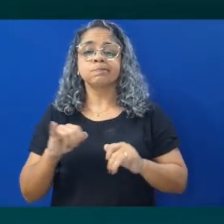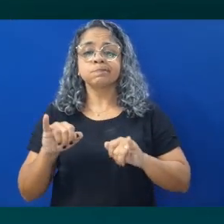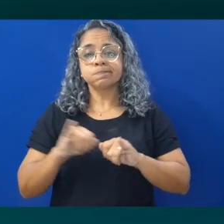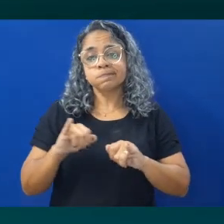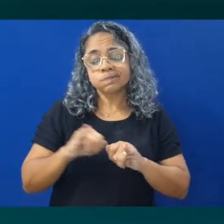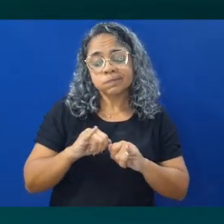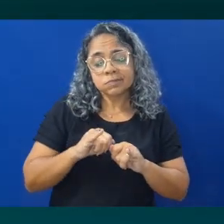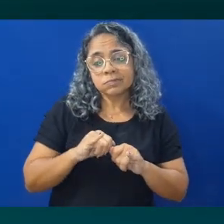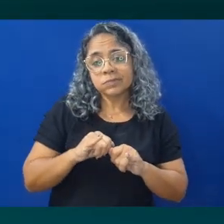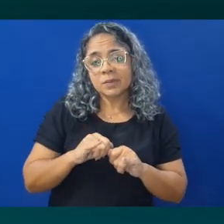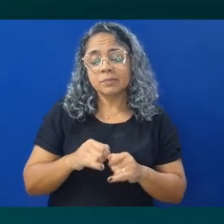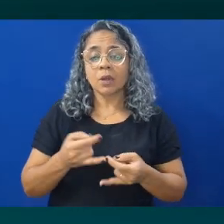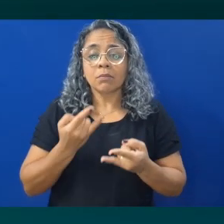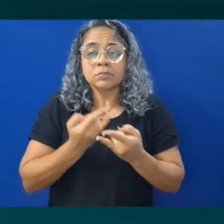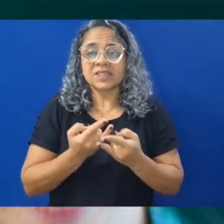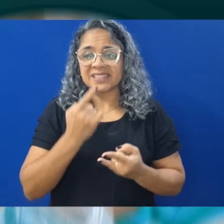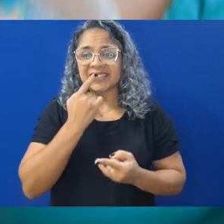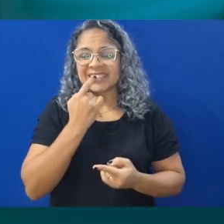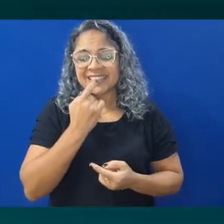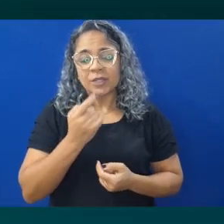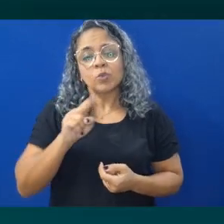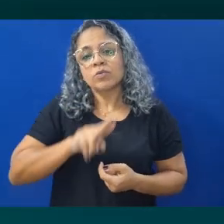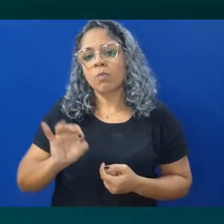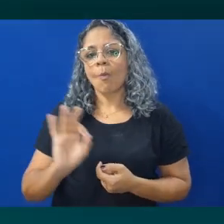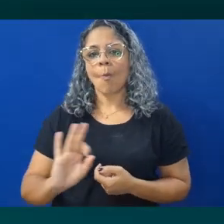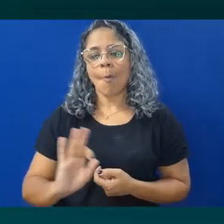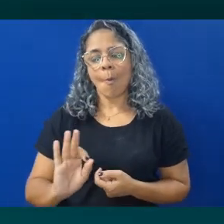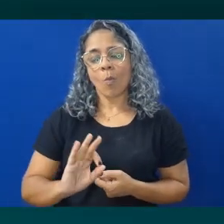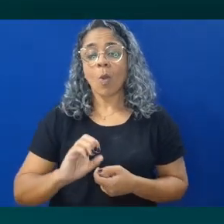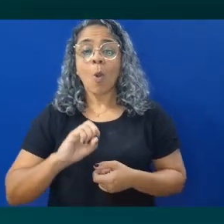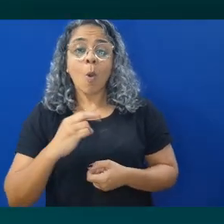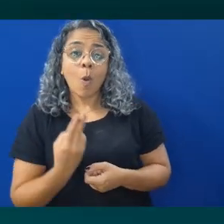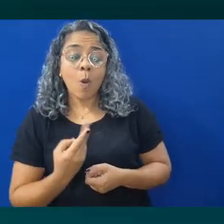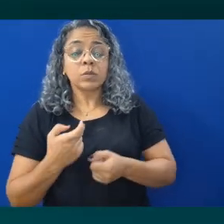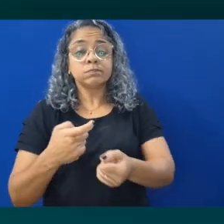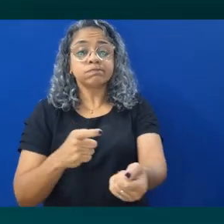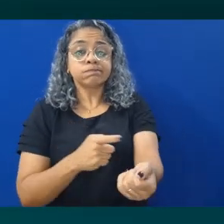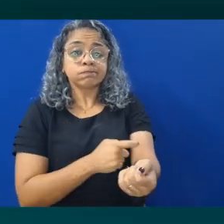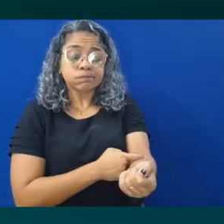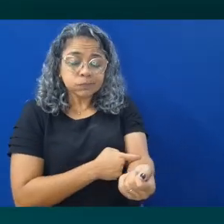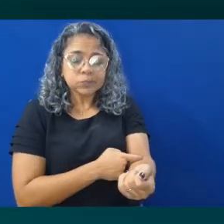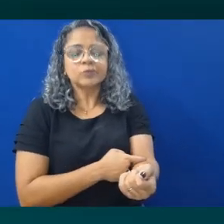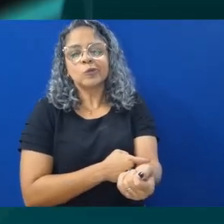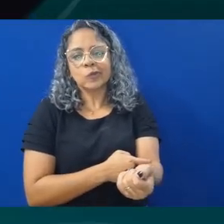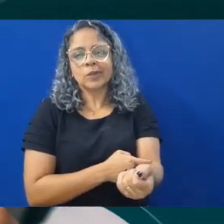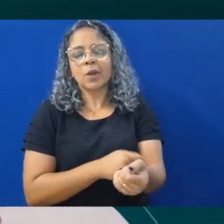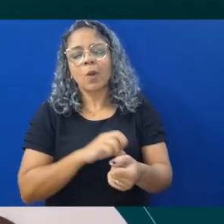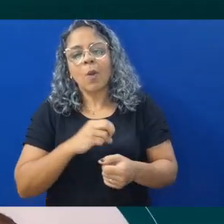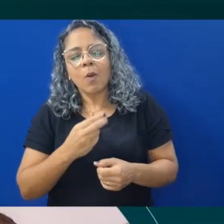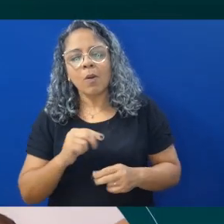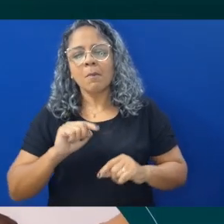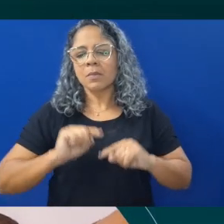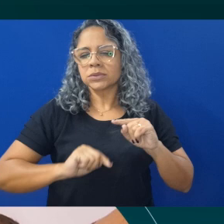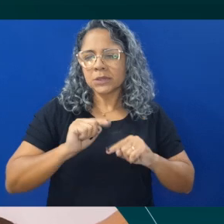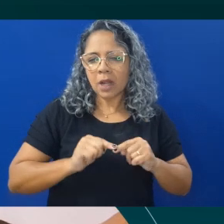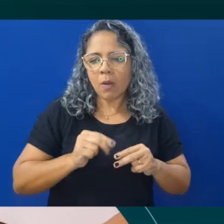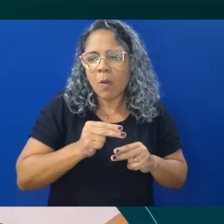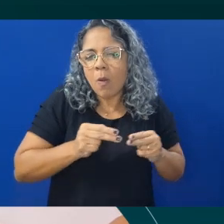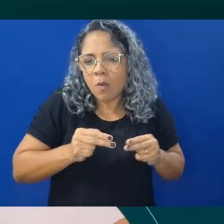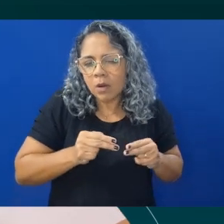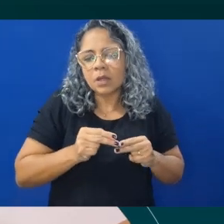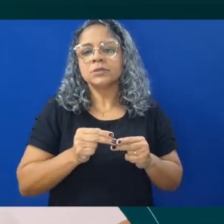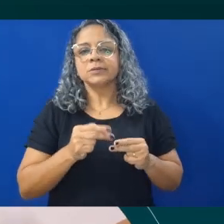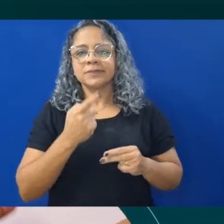pelo não uso da camisinha ou através de agulhas ou materiais cortantes com sangue contaminado, ou ainda através